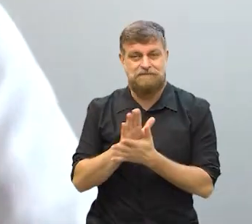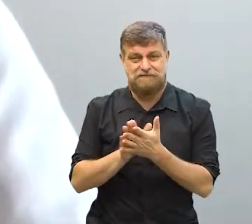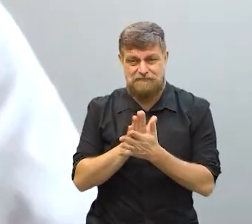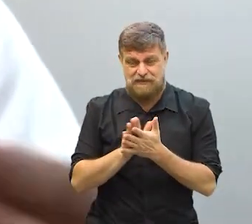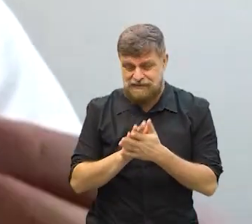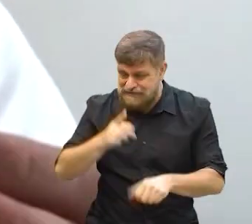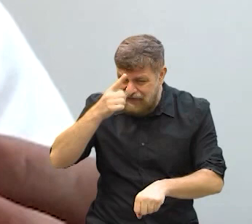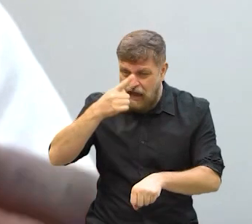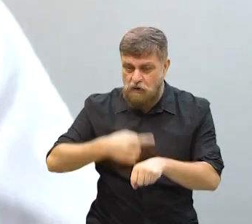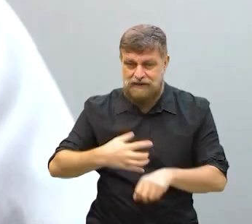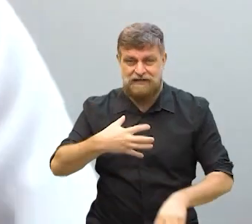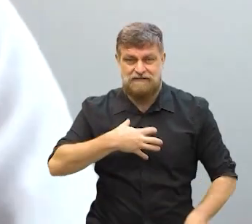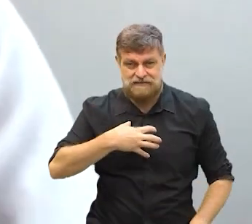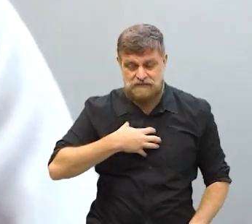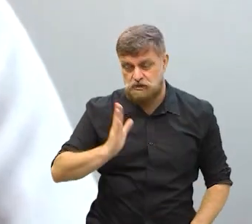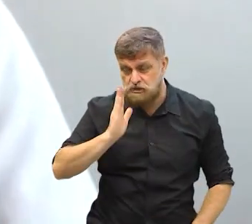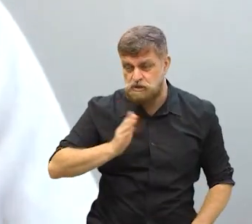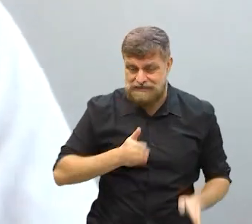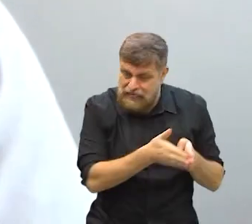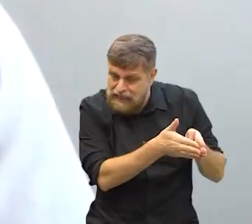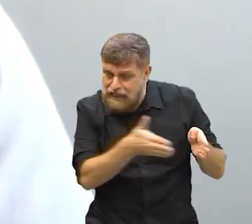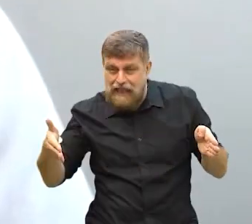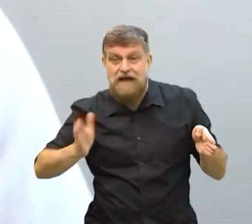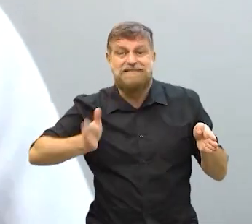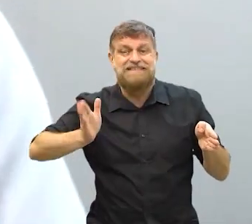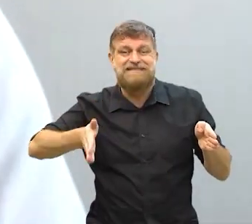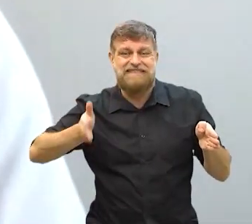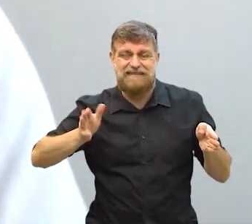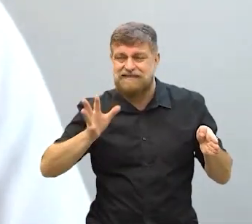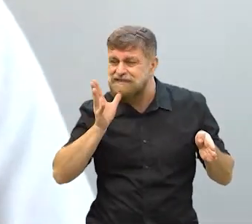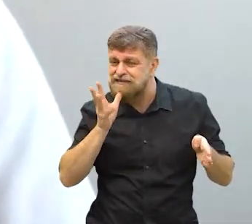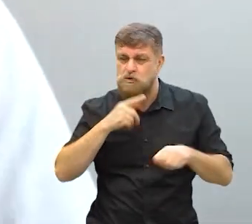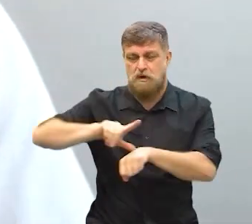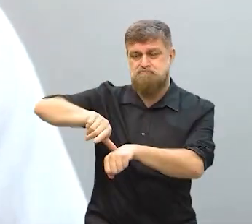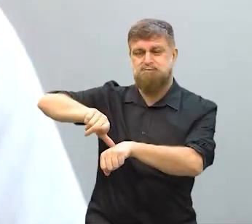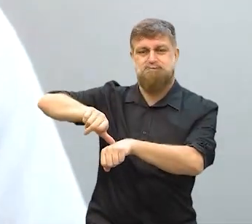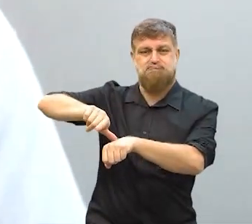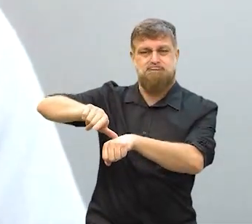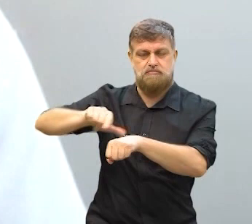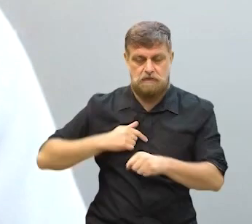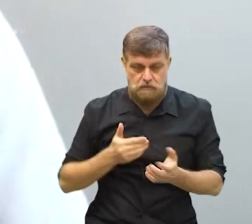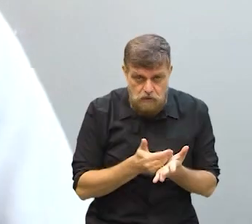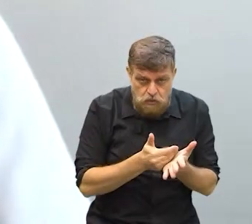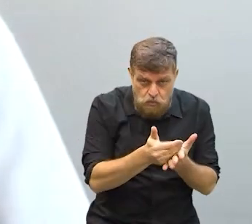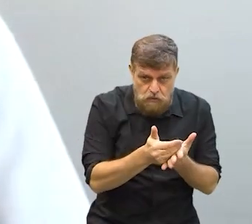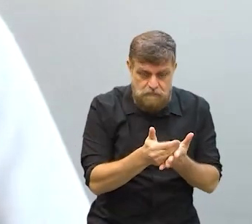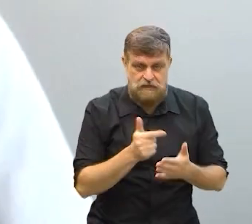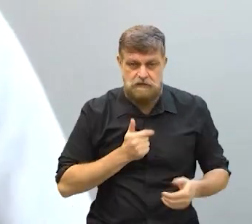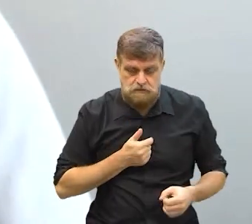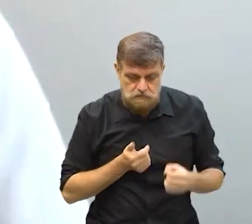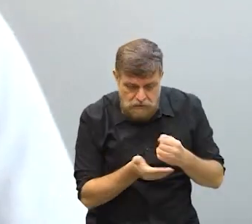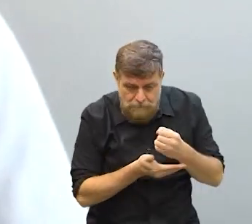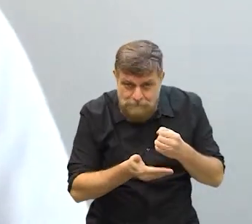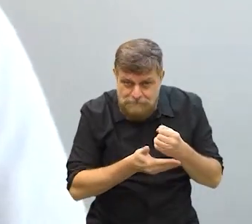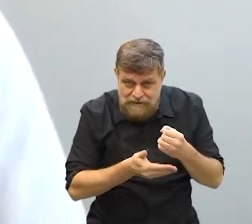esse sintoma, infelizmente, ele está relacionado a uma fase avançada da doença. Então, numa fase inicial, mesmo nas fases não